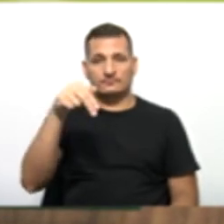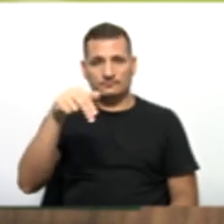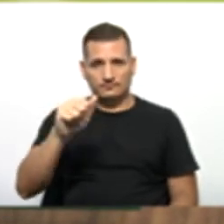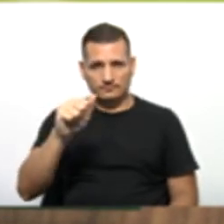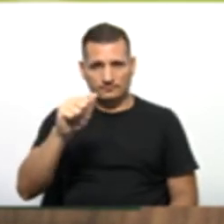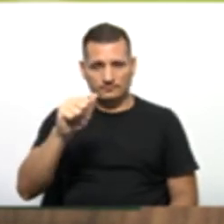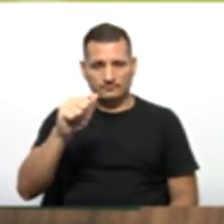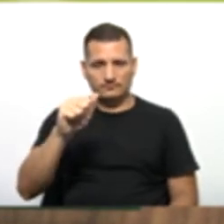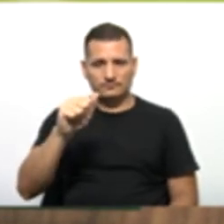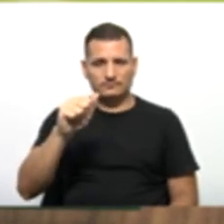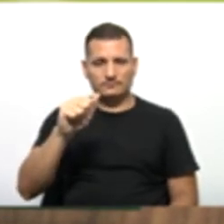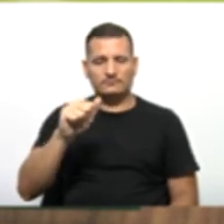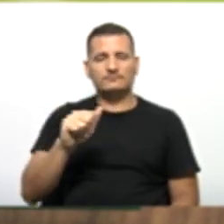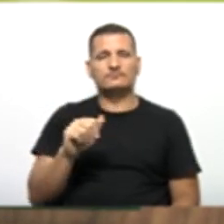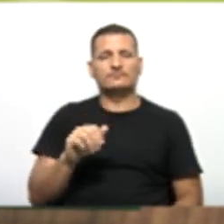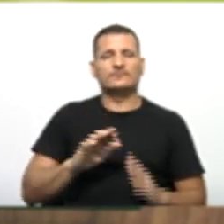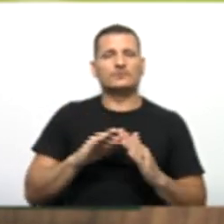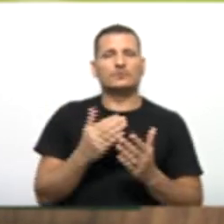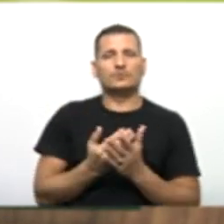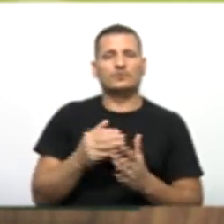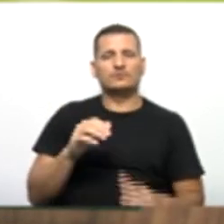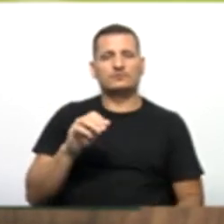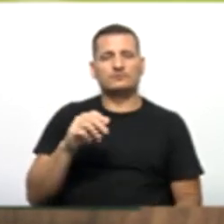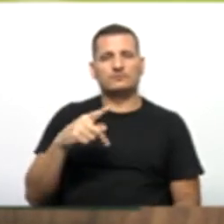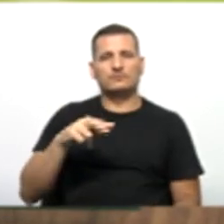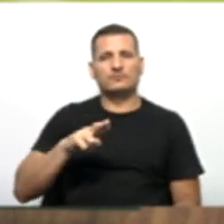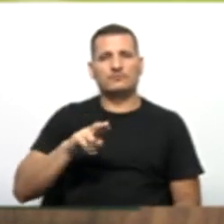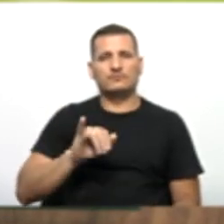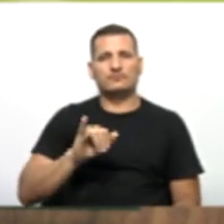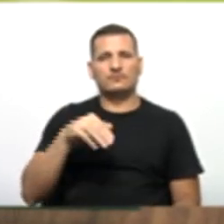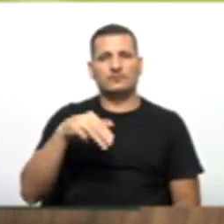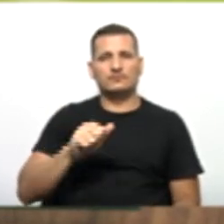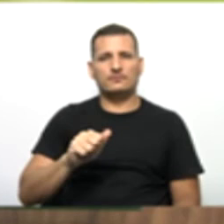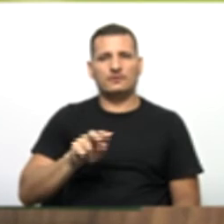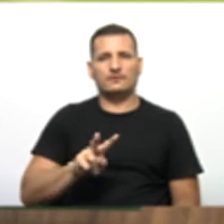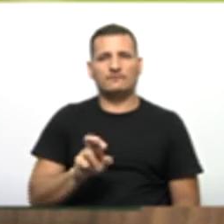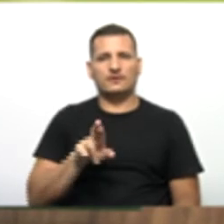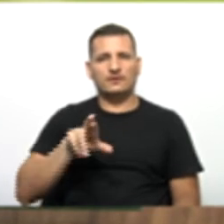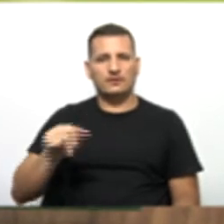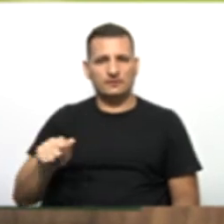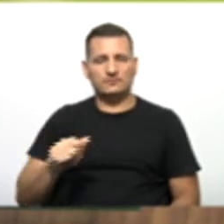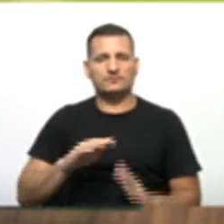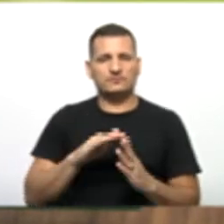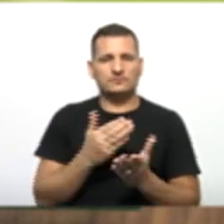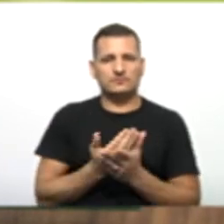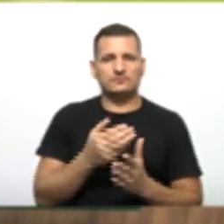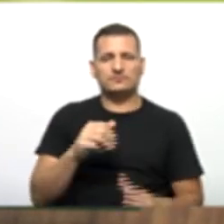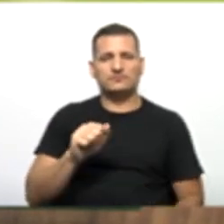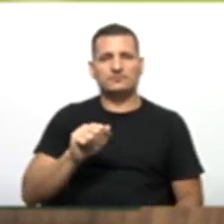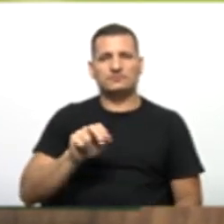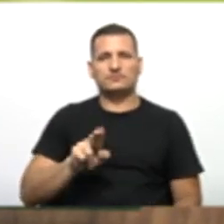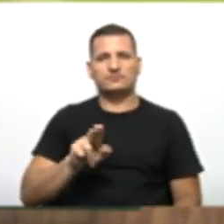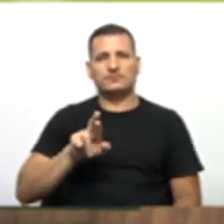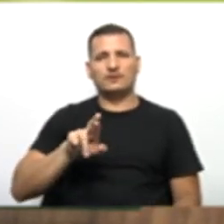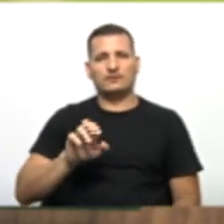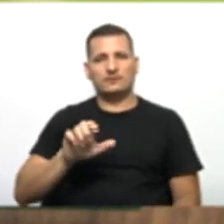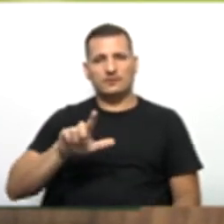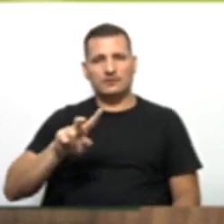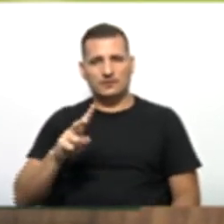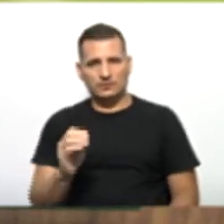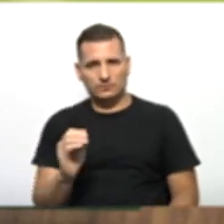Primavera, pessoal lá do distrito, né, de Santana do Guaporé, Escola Aurélio Buarque,